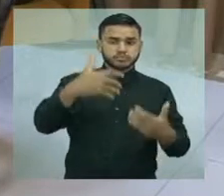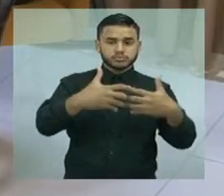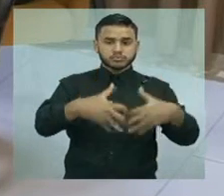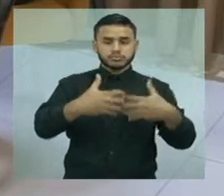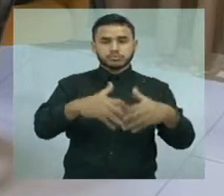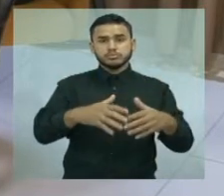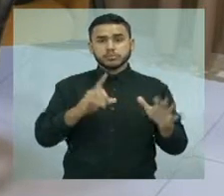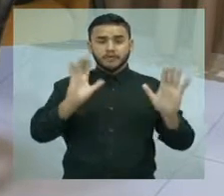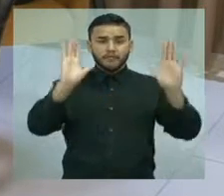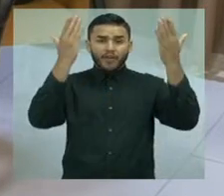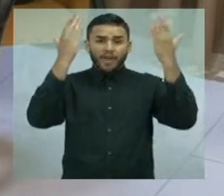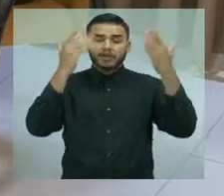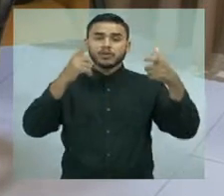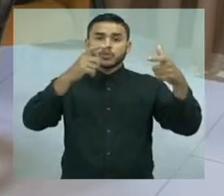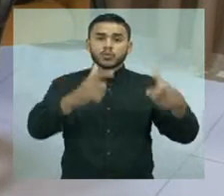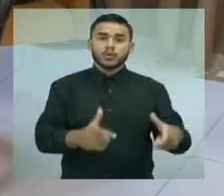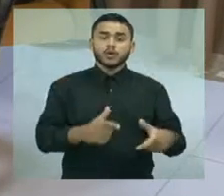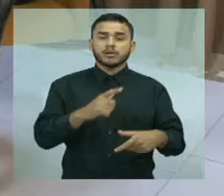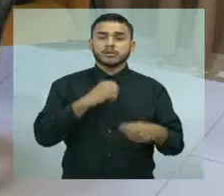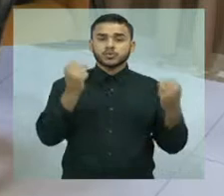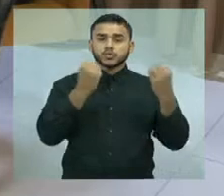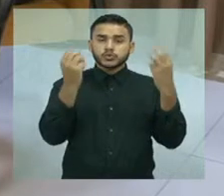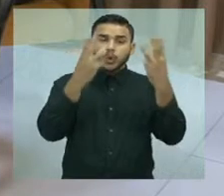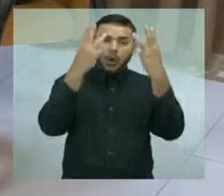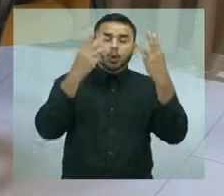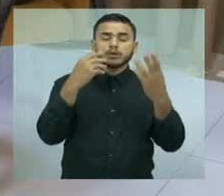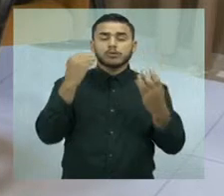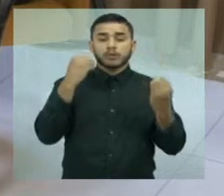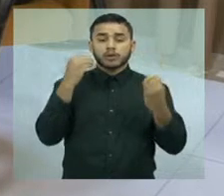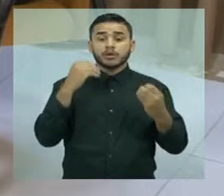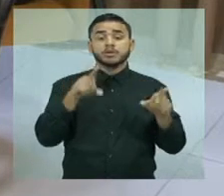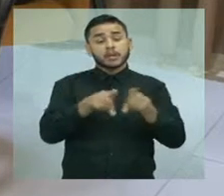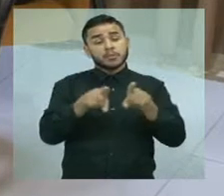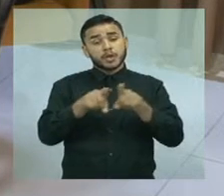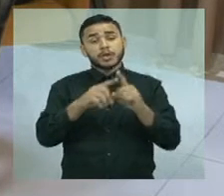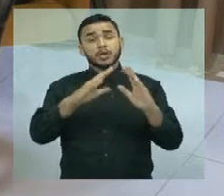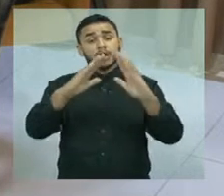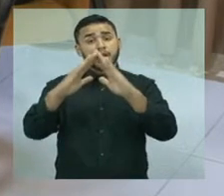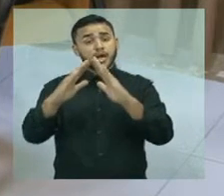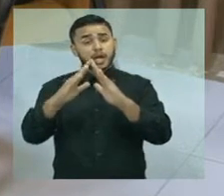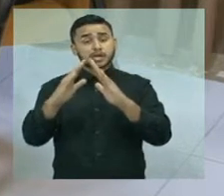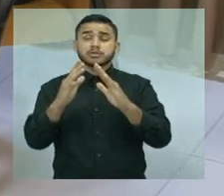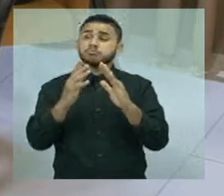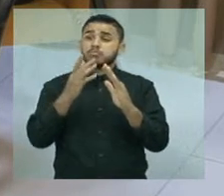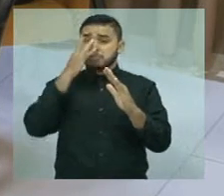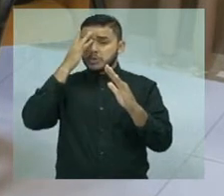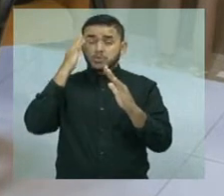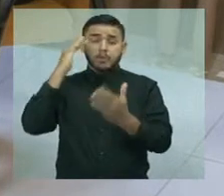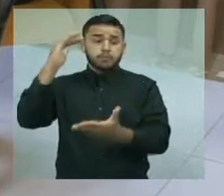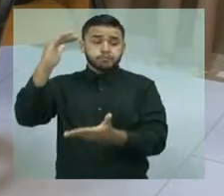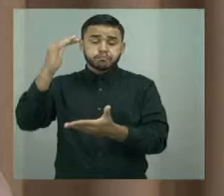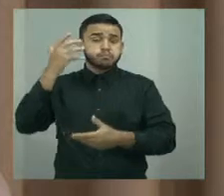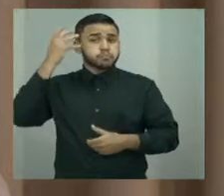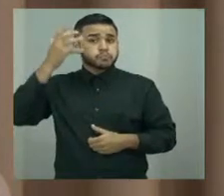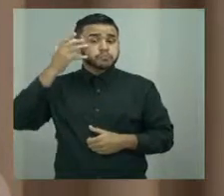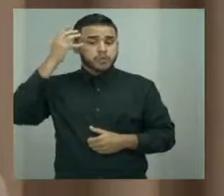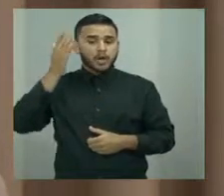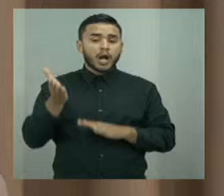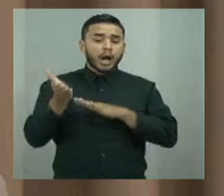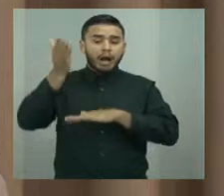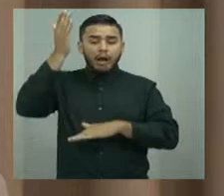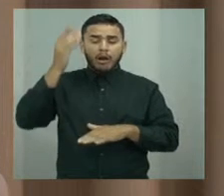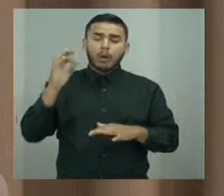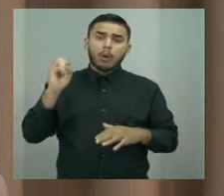casas de shows, e também a residências, né? Então, ela é mais ampla, fala mais de todos os tipos